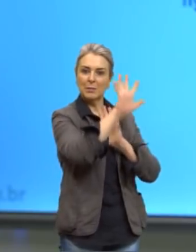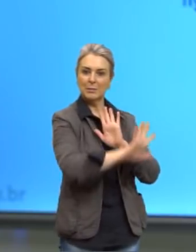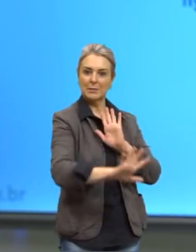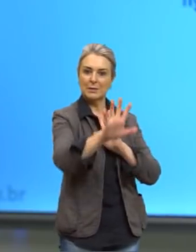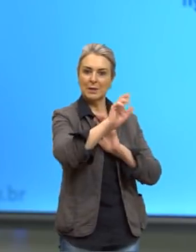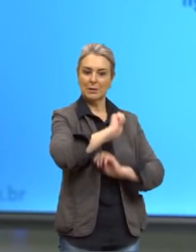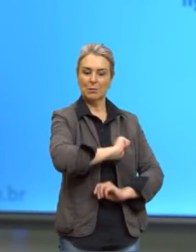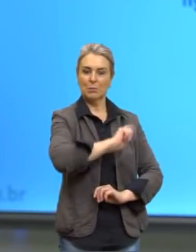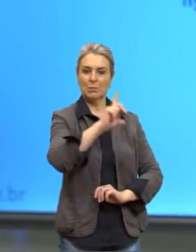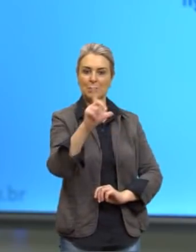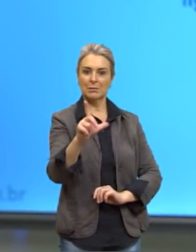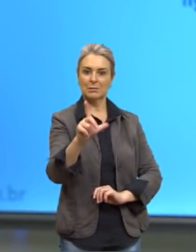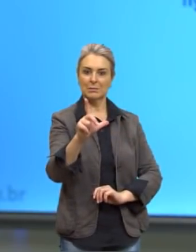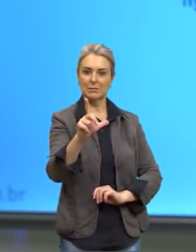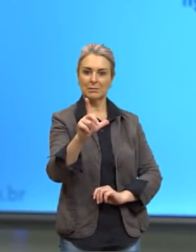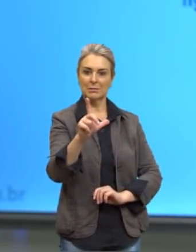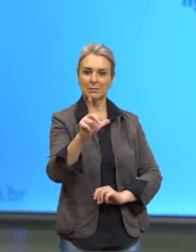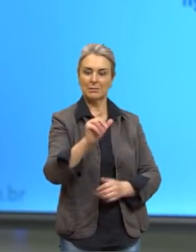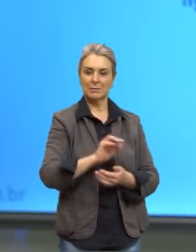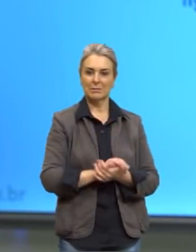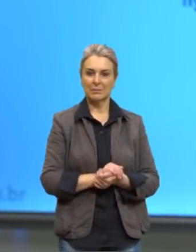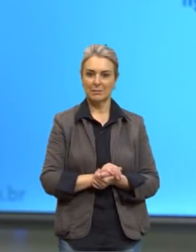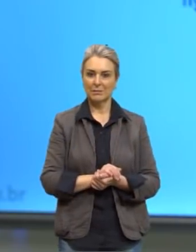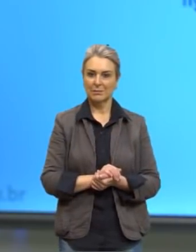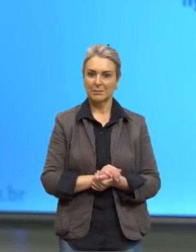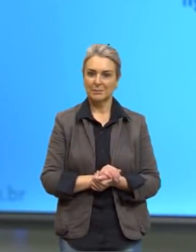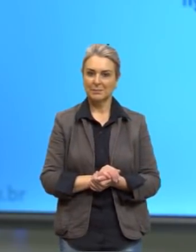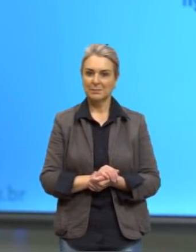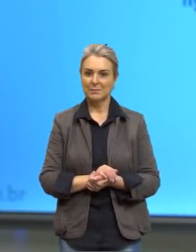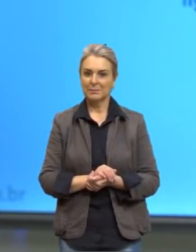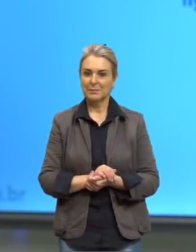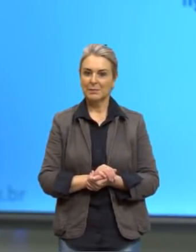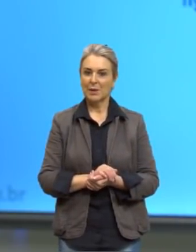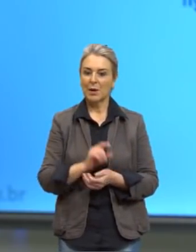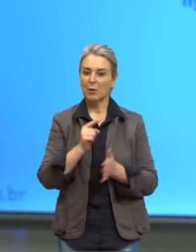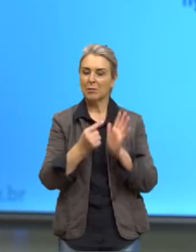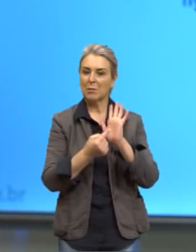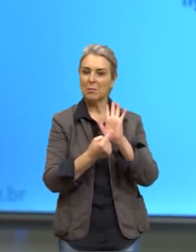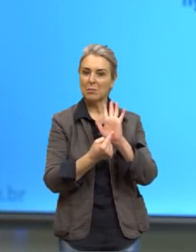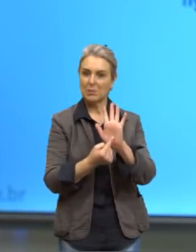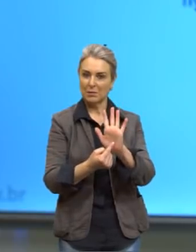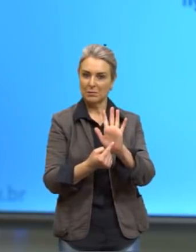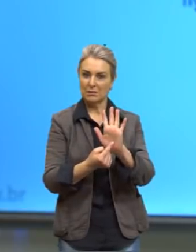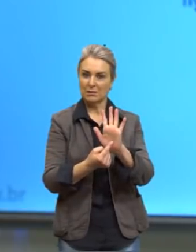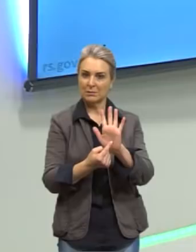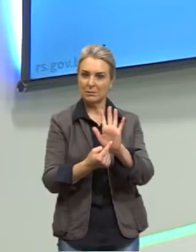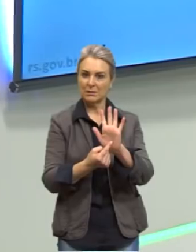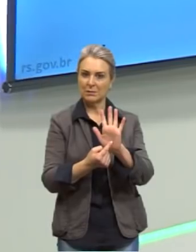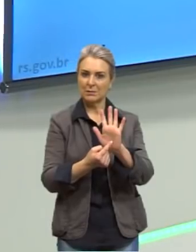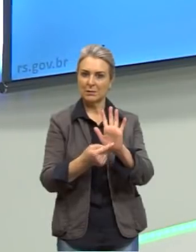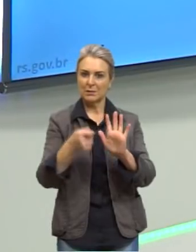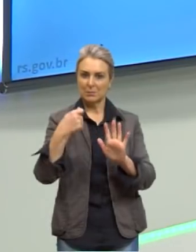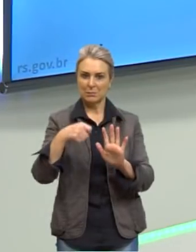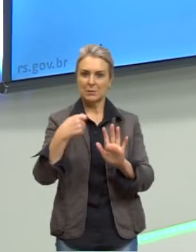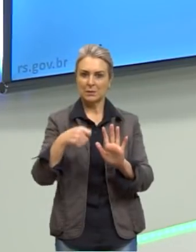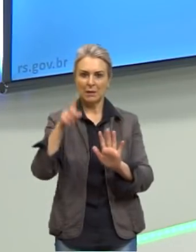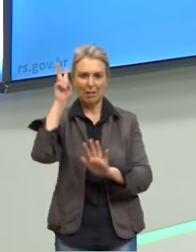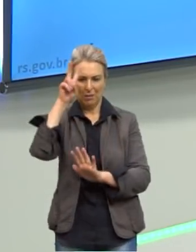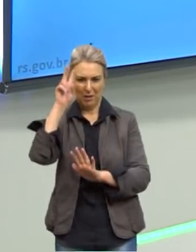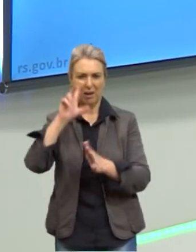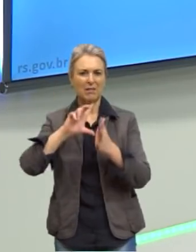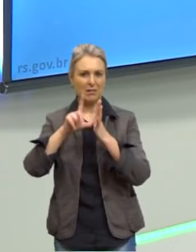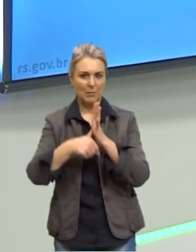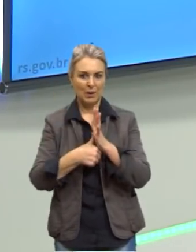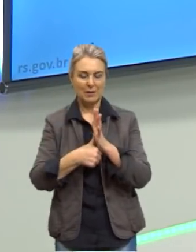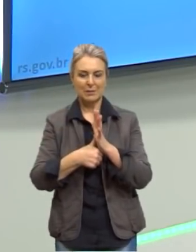pela cor azul tá então isso daqui é o que demonstra precisa vocês lembrarem disso não